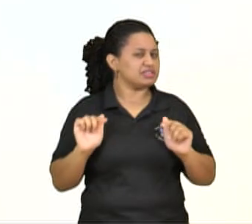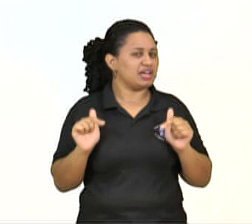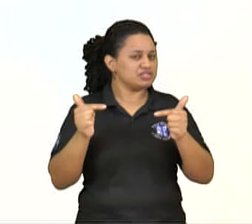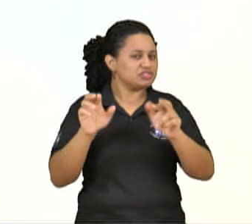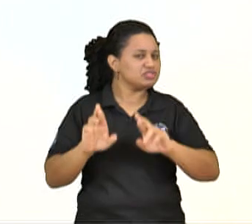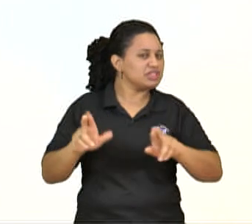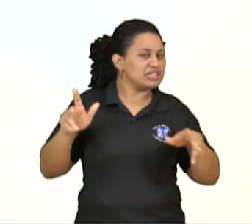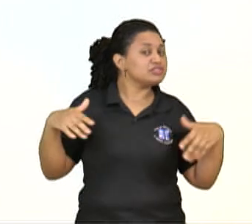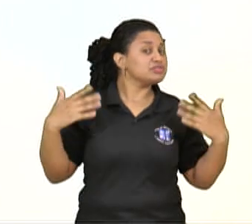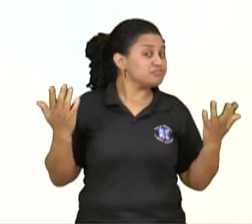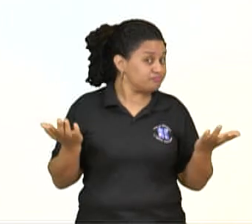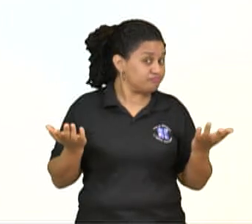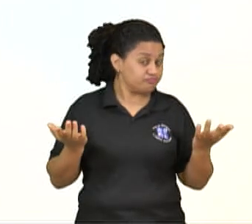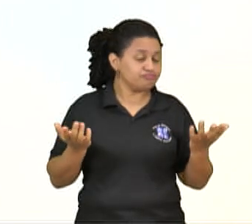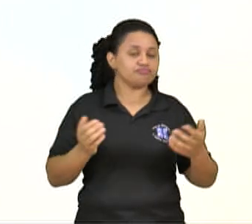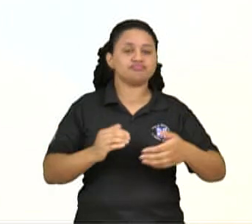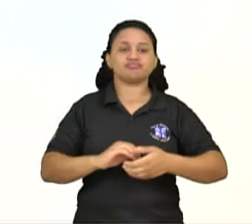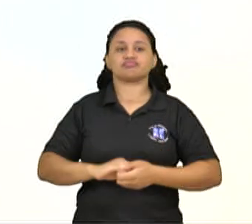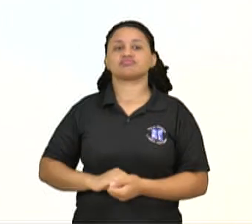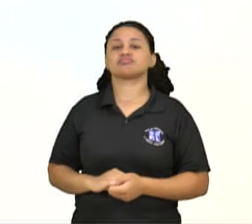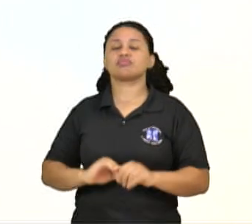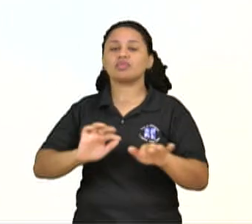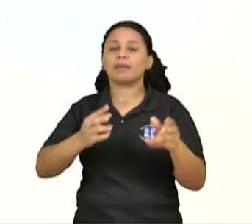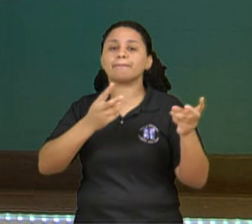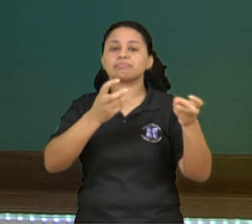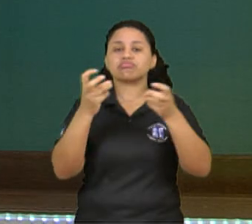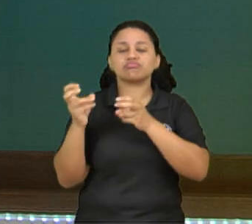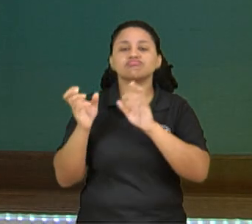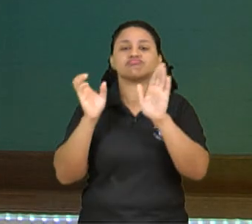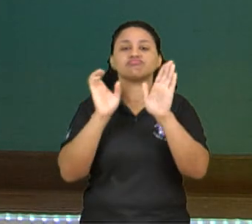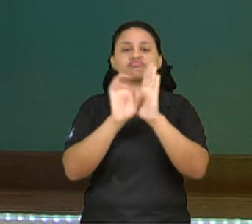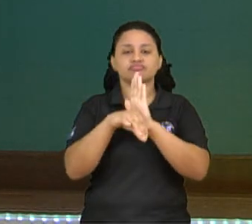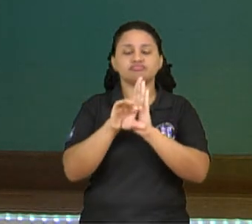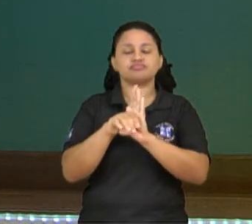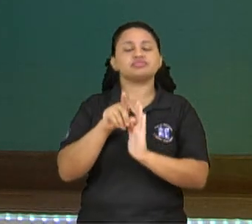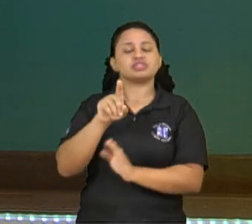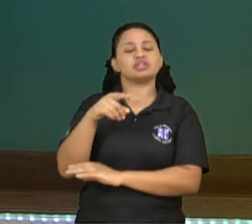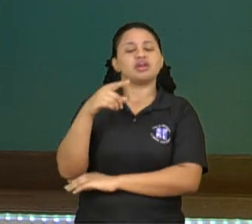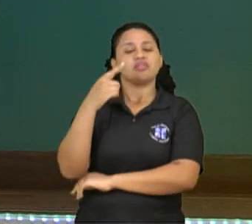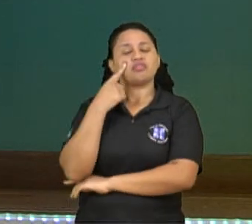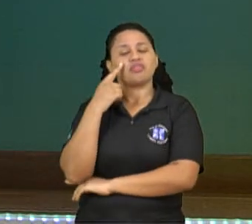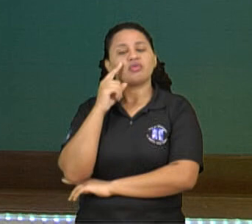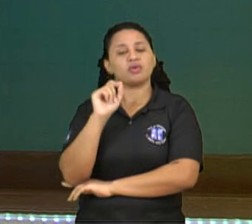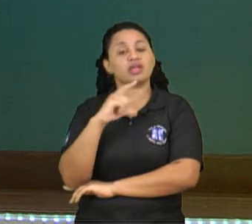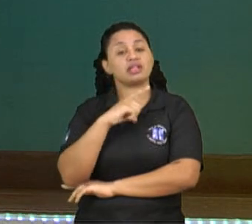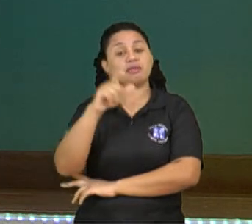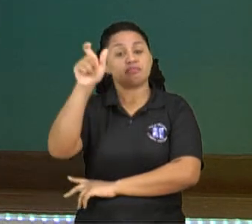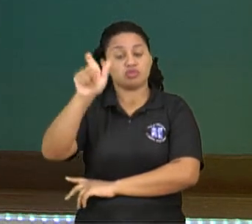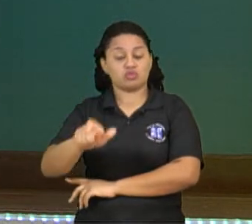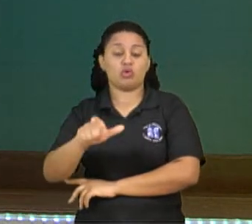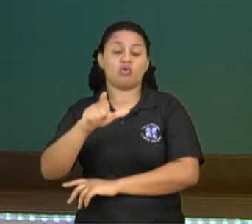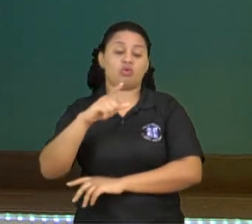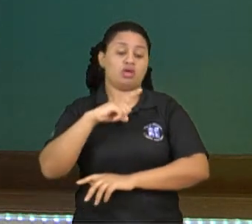Bom, olha só esse conceito aqui. Vocês já ouviram falar que existem pessoas com